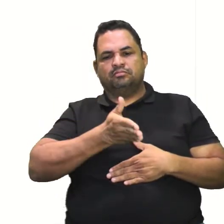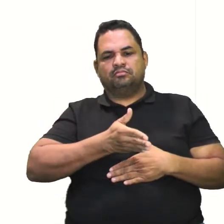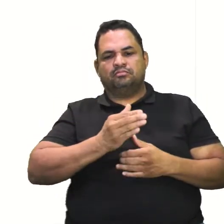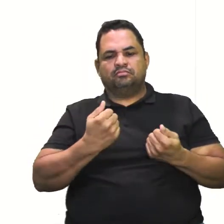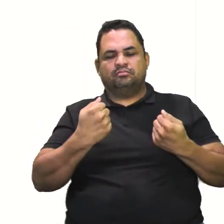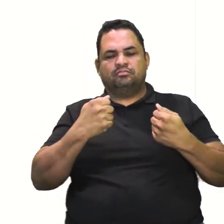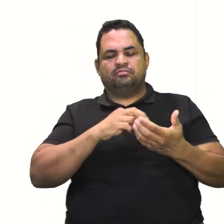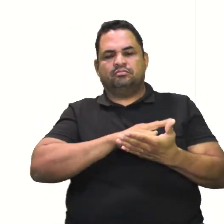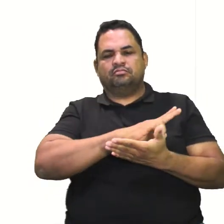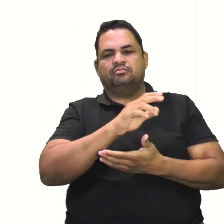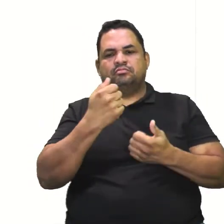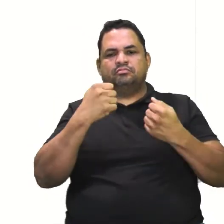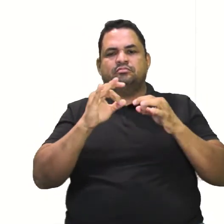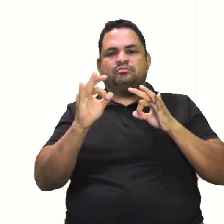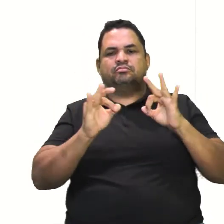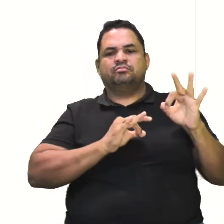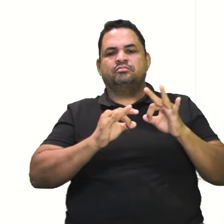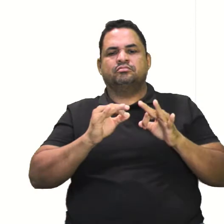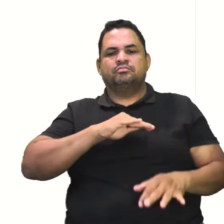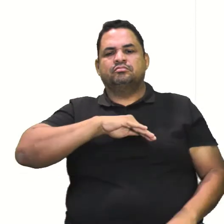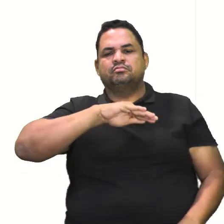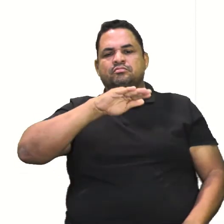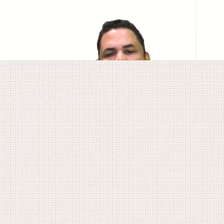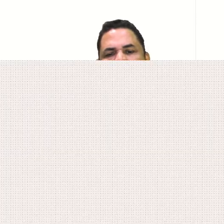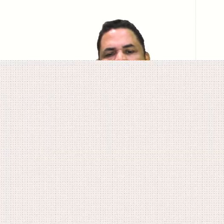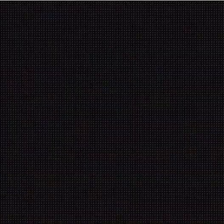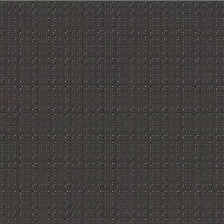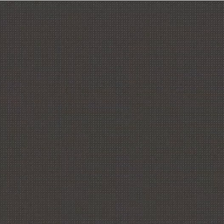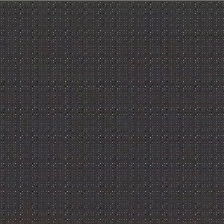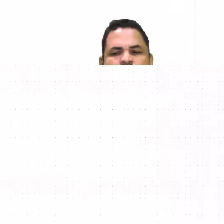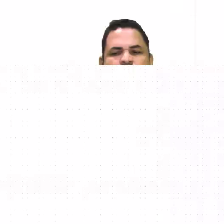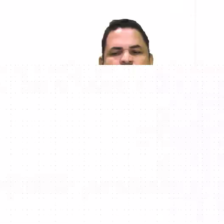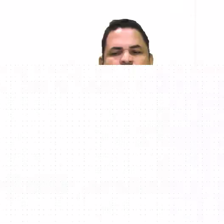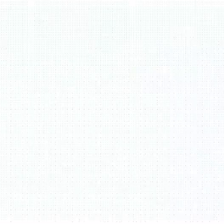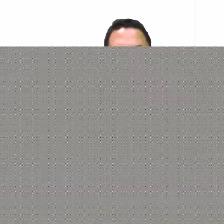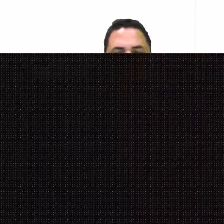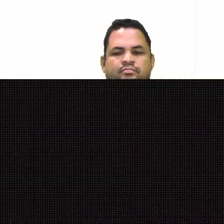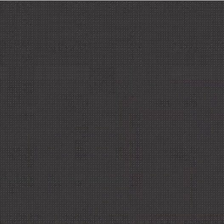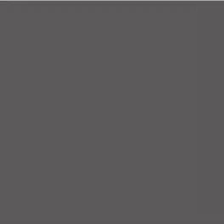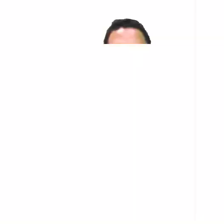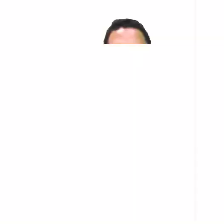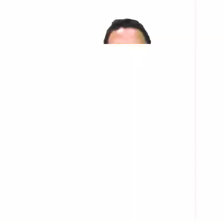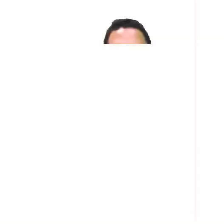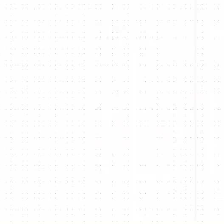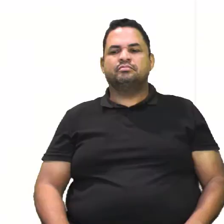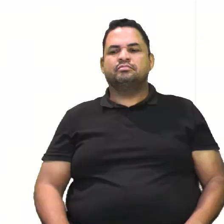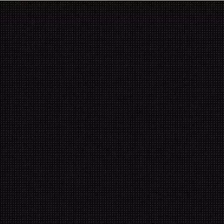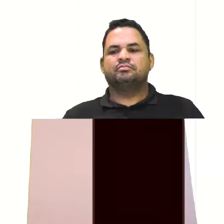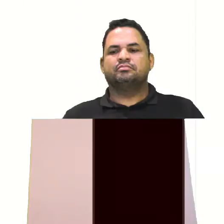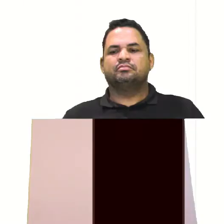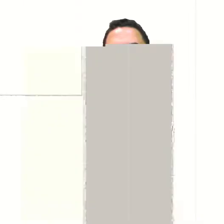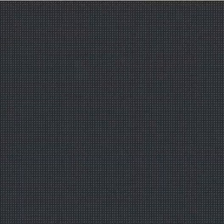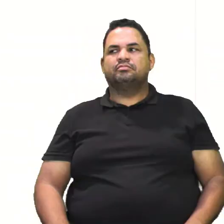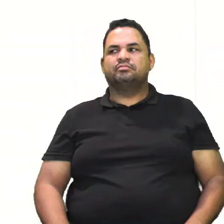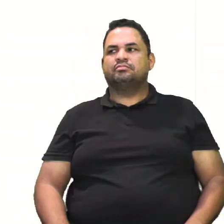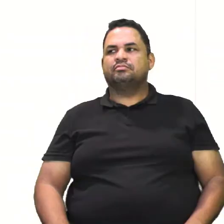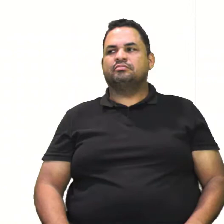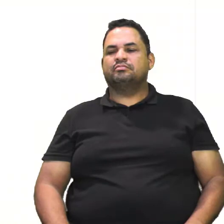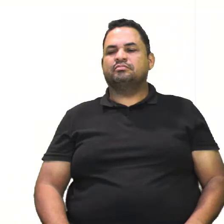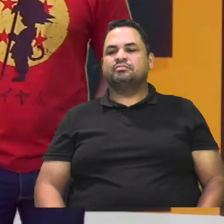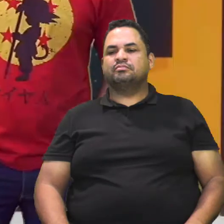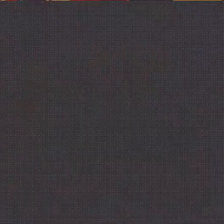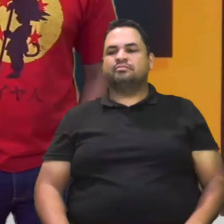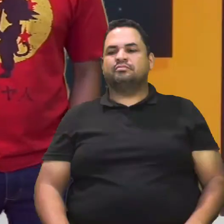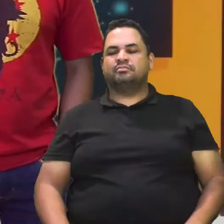várias possibilidades para formar uma parábola. Vamos ver aqui, é um GIF, né? Bem legal, bem movimentado. Então, a gente tem